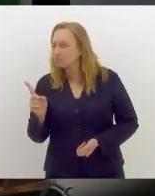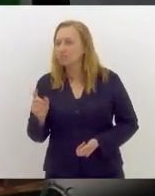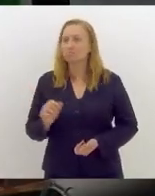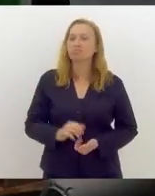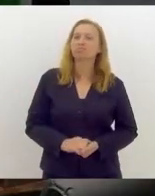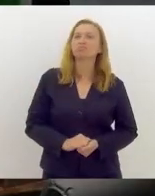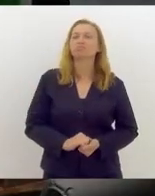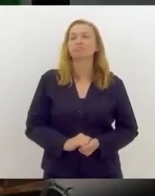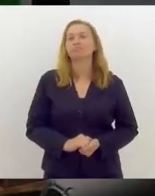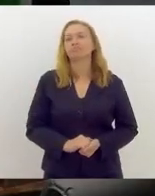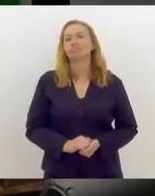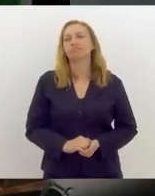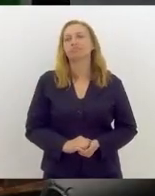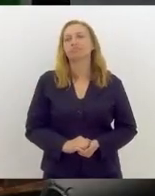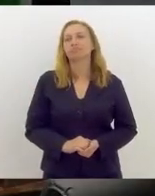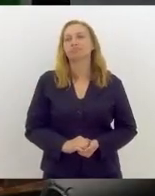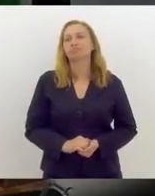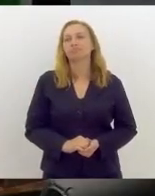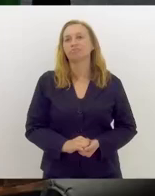não não